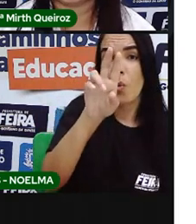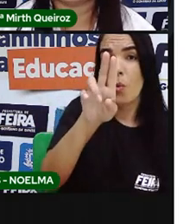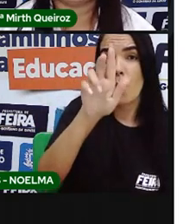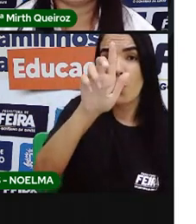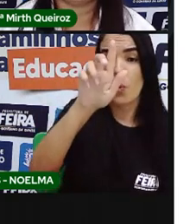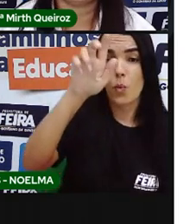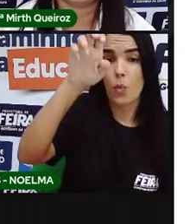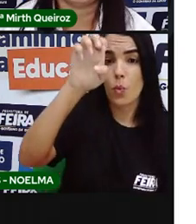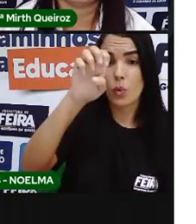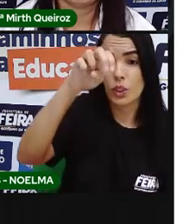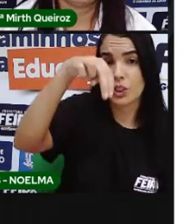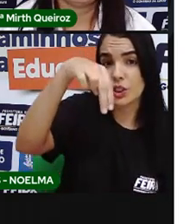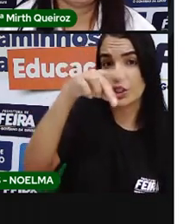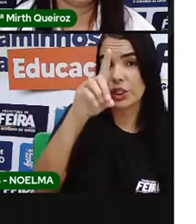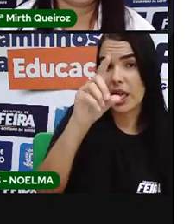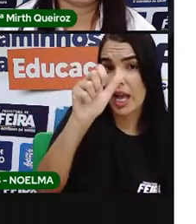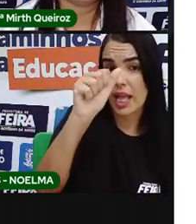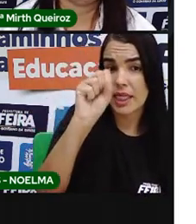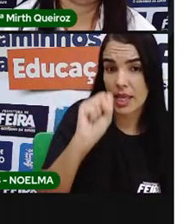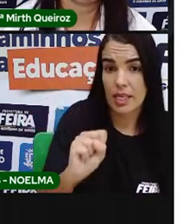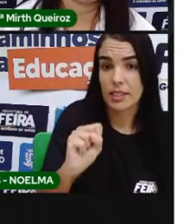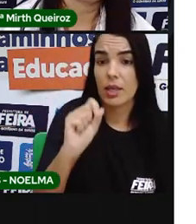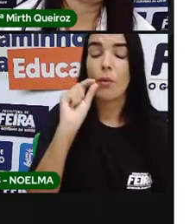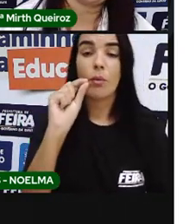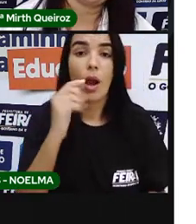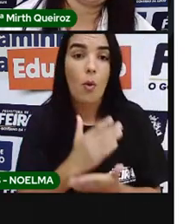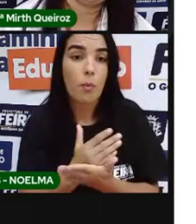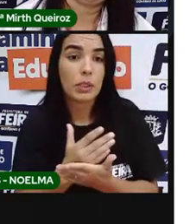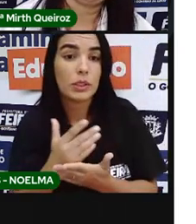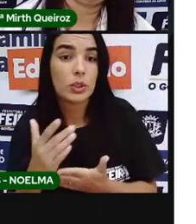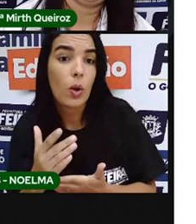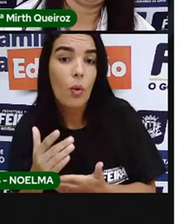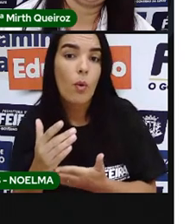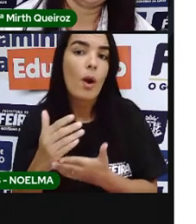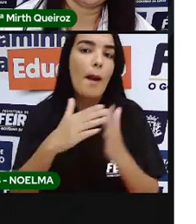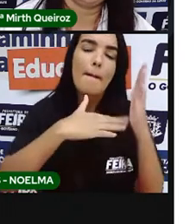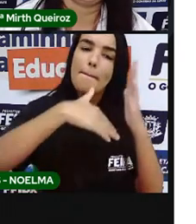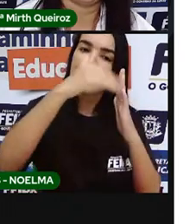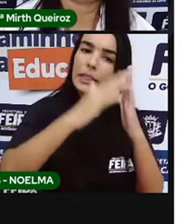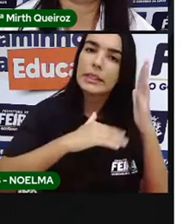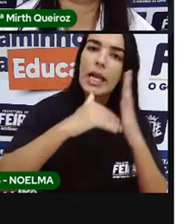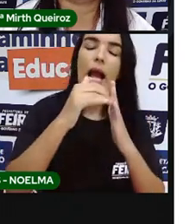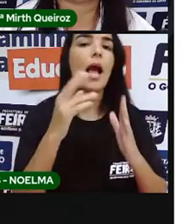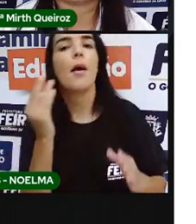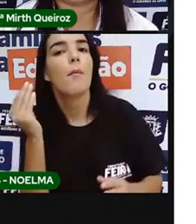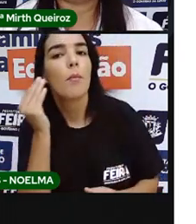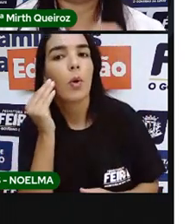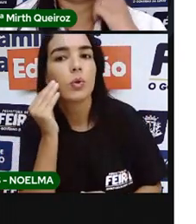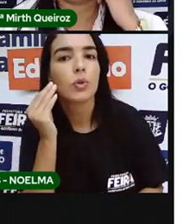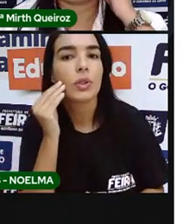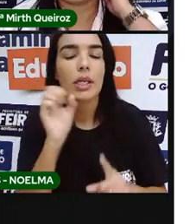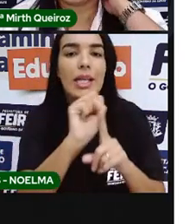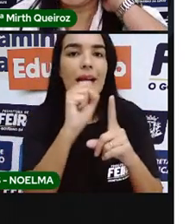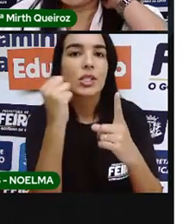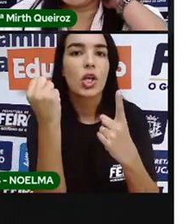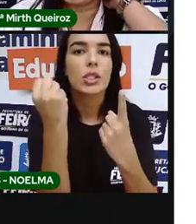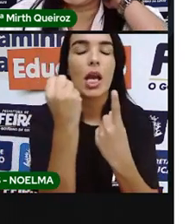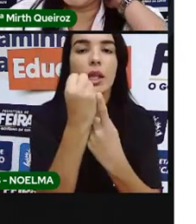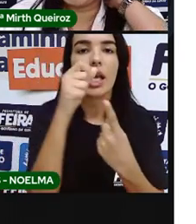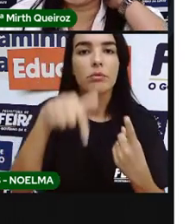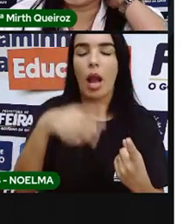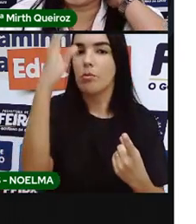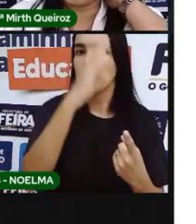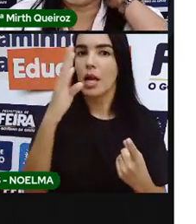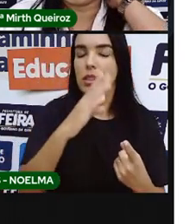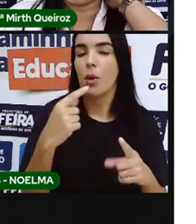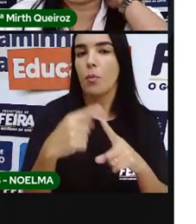né de 122 e beber e ele já esteve presente habitar nesse período